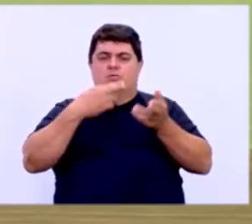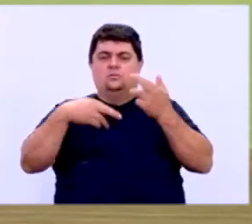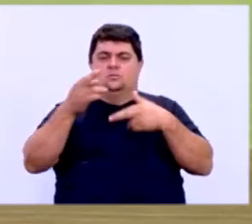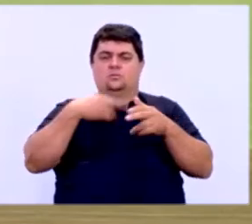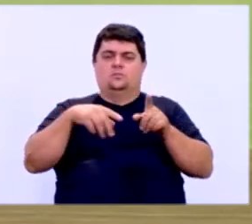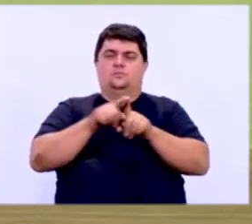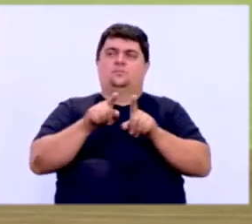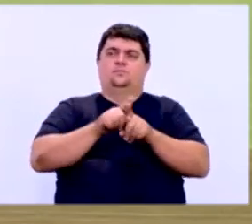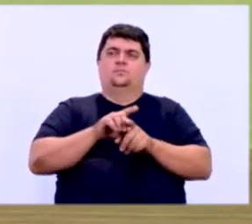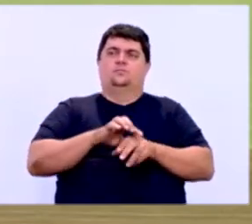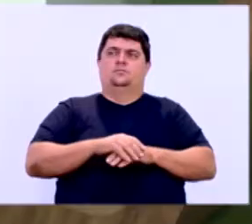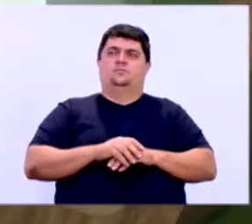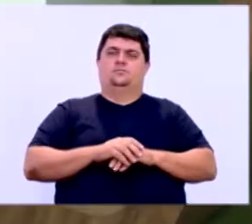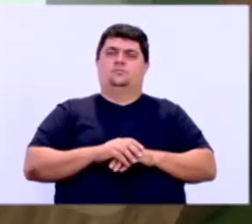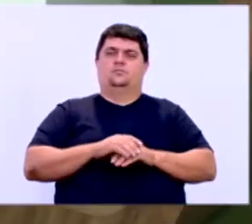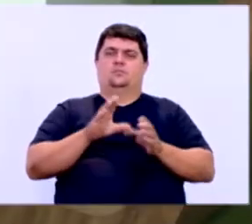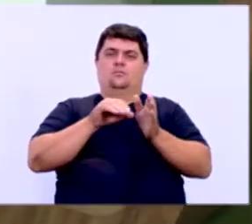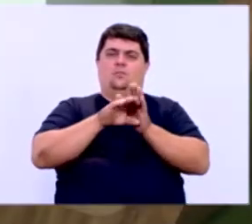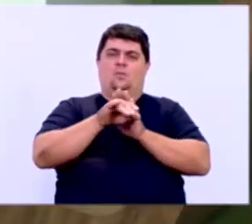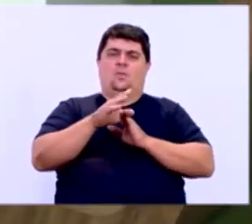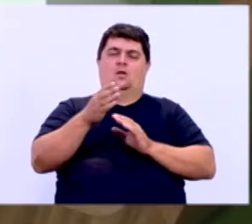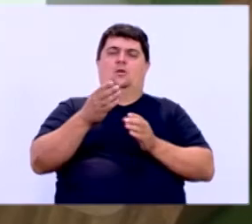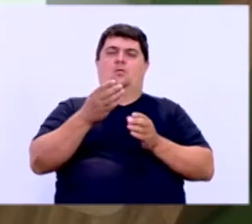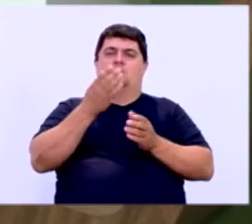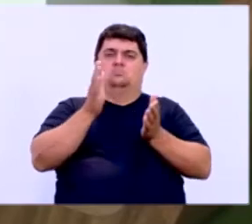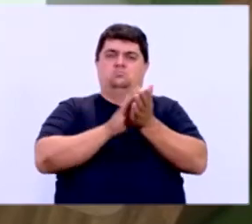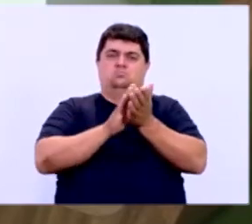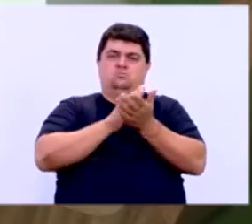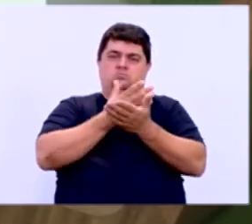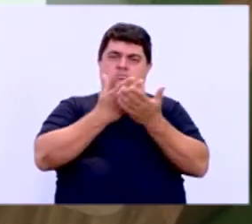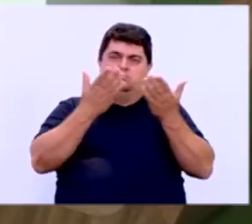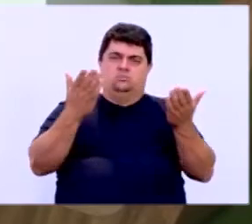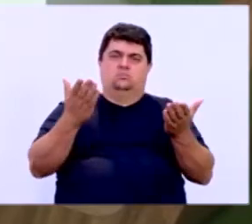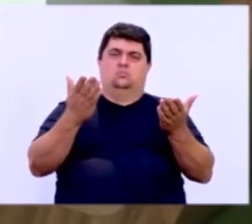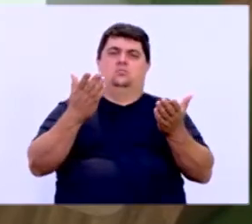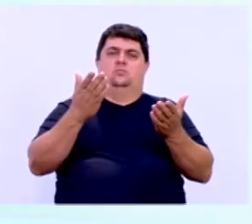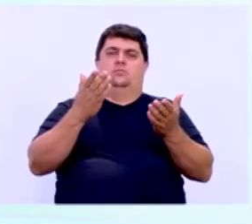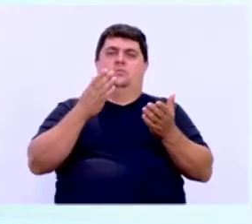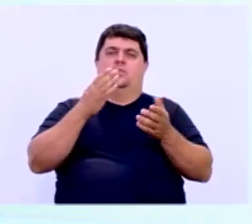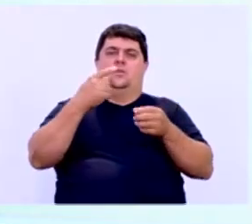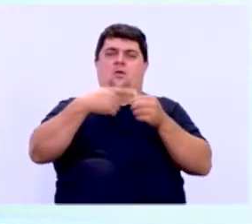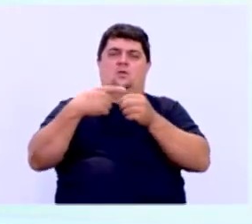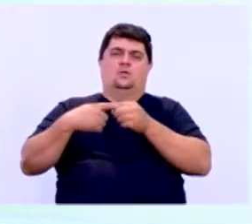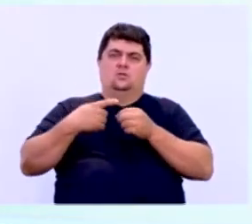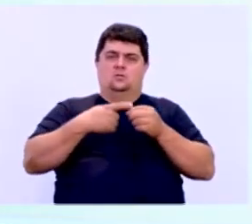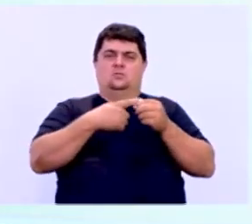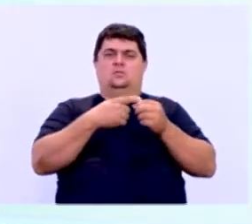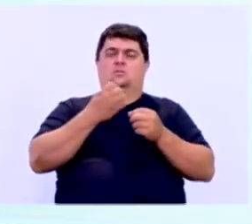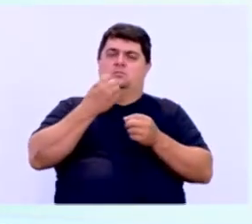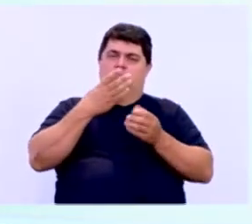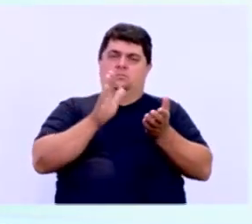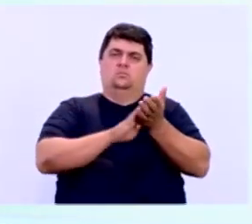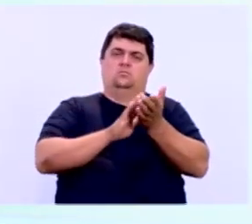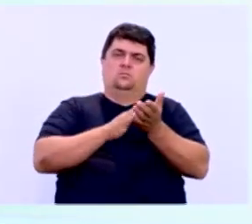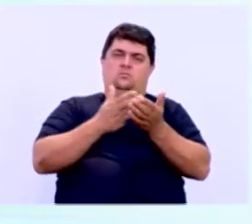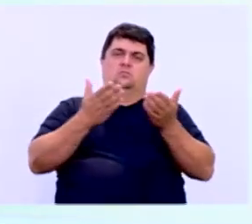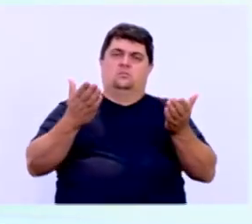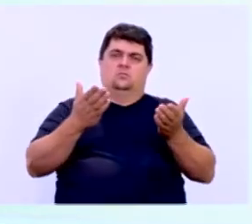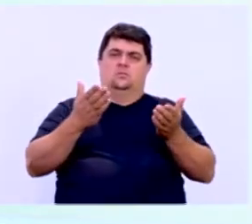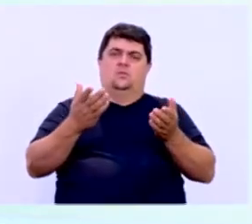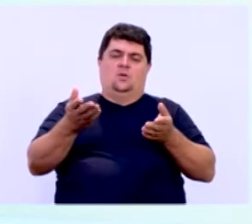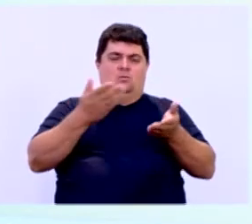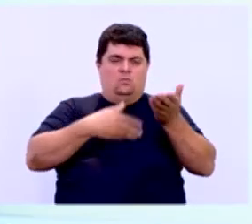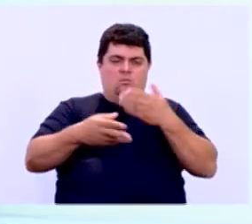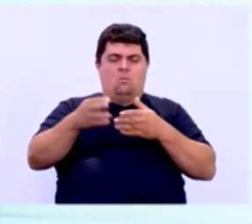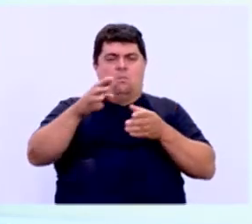questionamentos. Legal. Pessoal de Cacoal, parabéns pela participação, né? Pessoal do interior, parabéns pela participação. Vamos